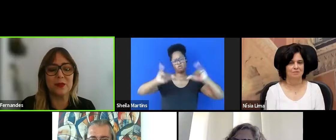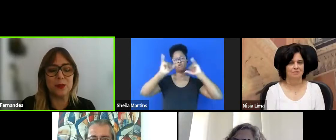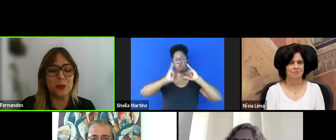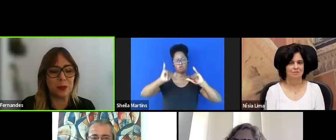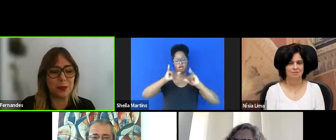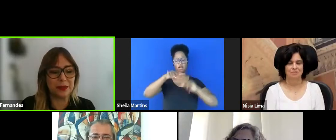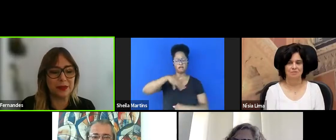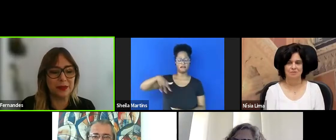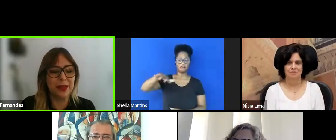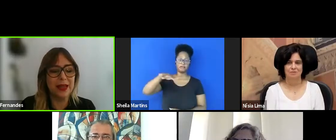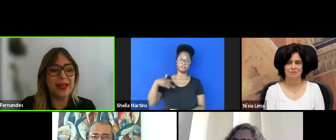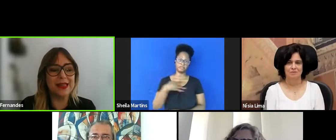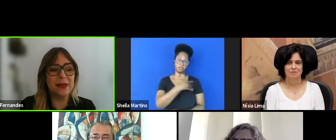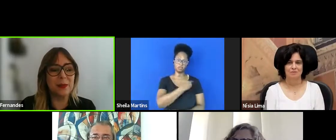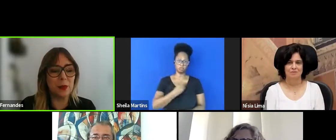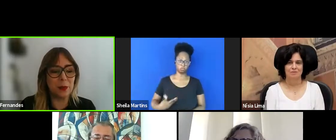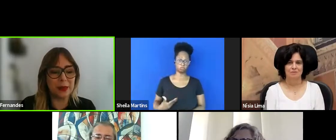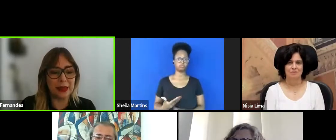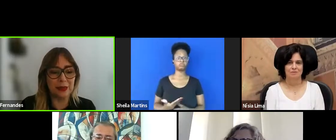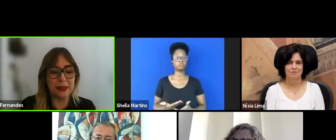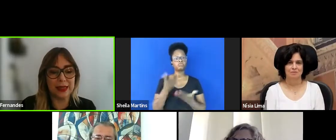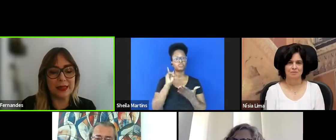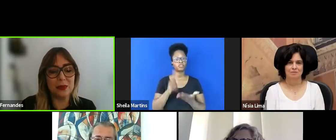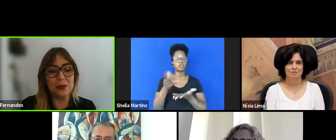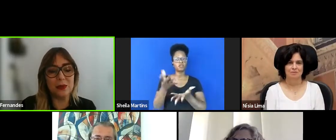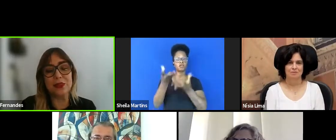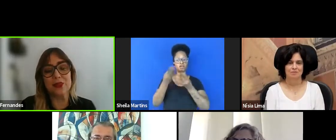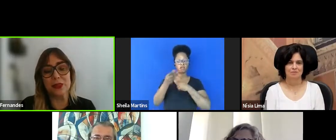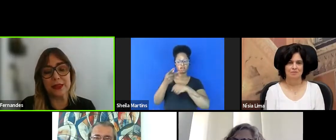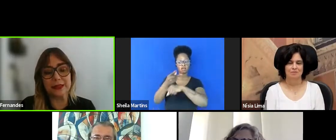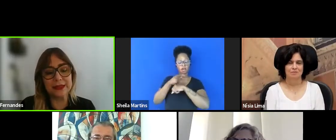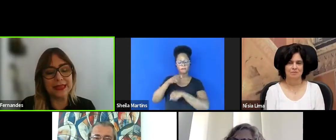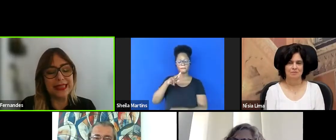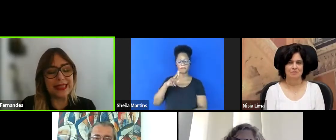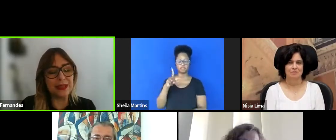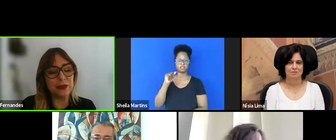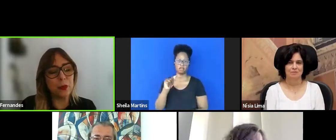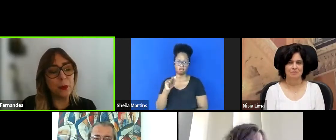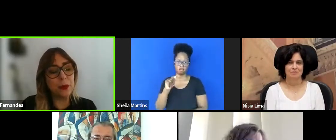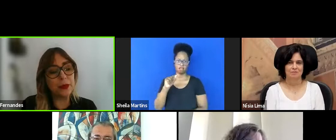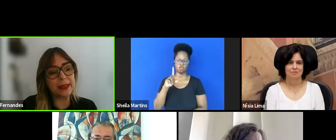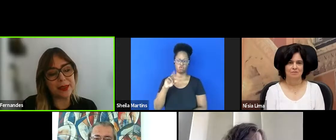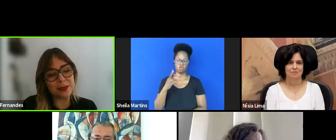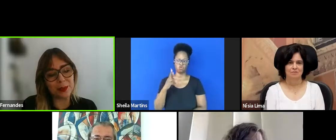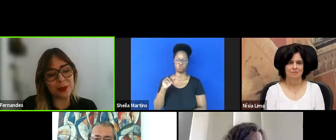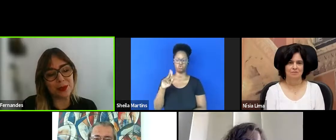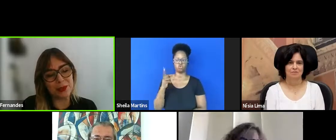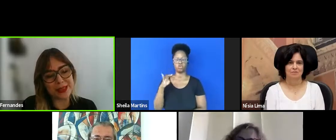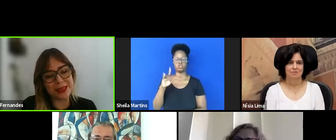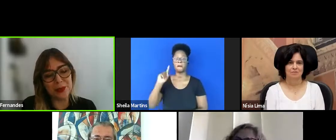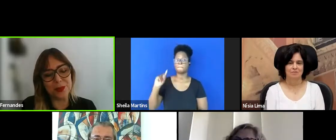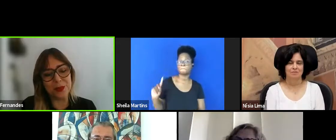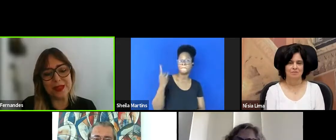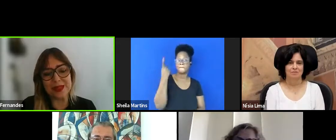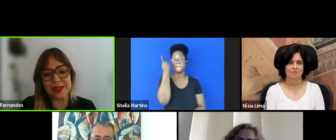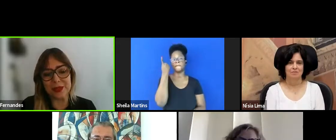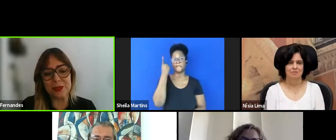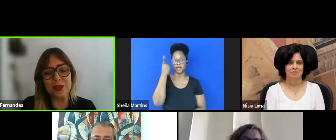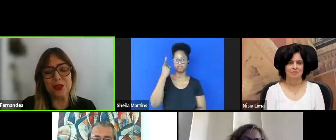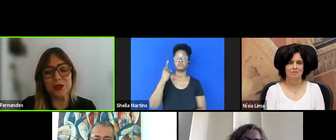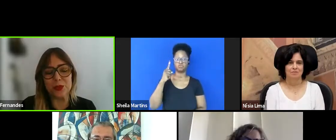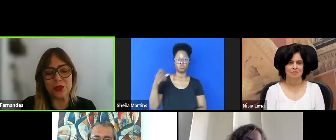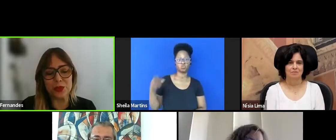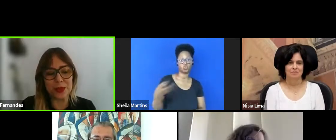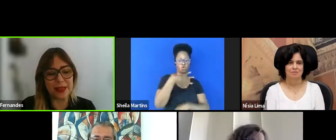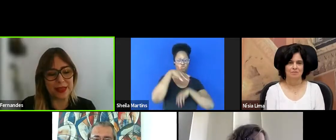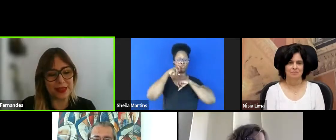área da saúde pública. Recebeu a medalha Hortência Urpia de Holanda devido ao pioneirismo e inovação do ensino